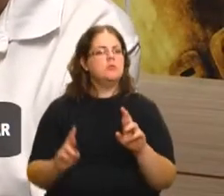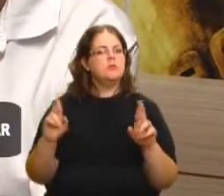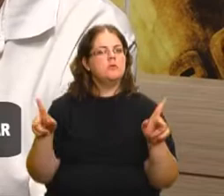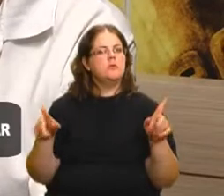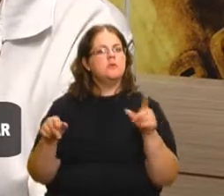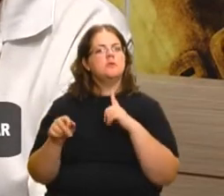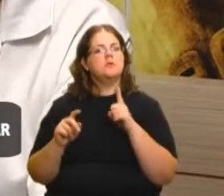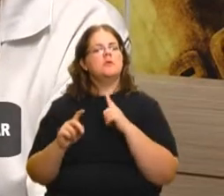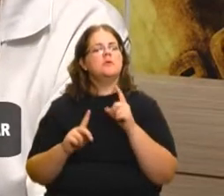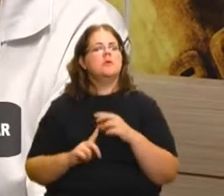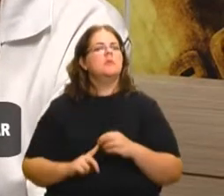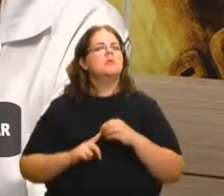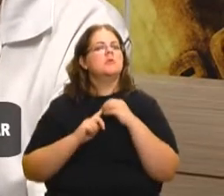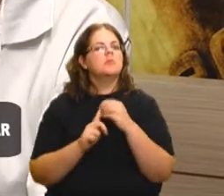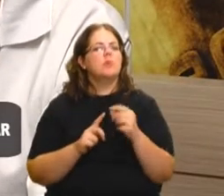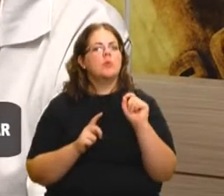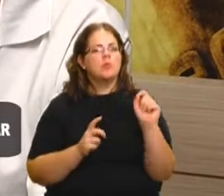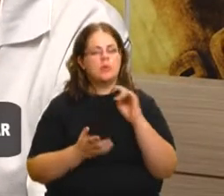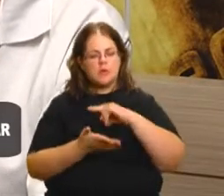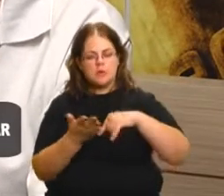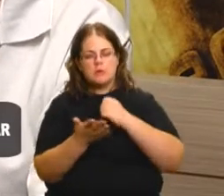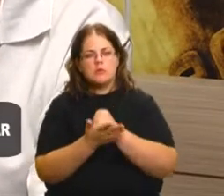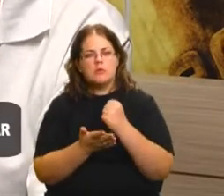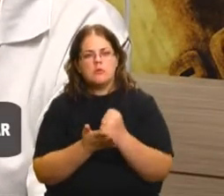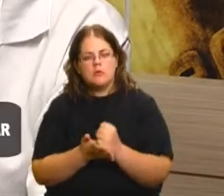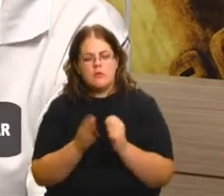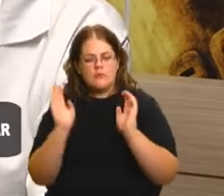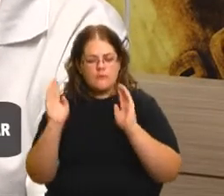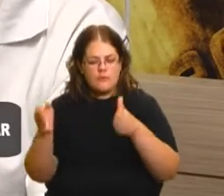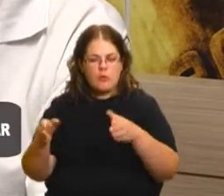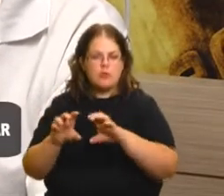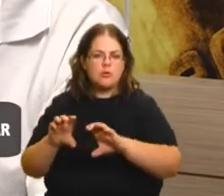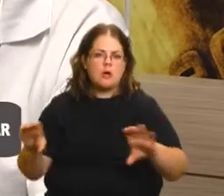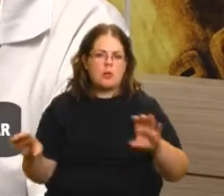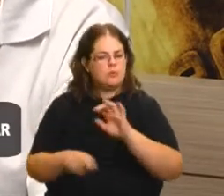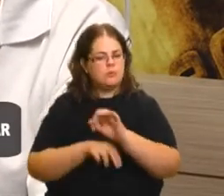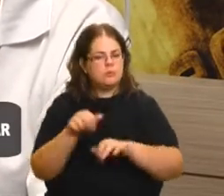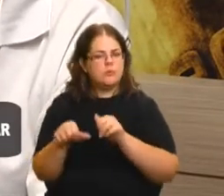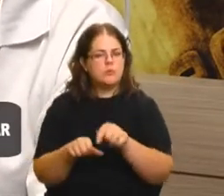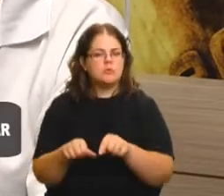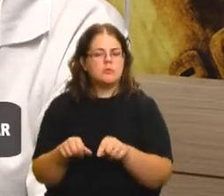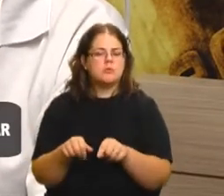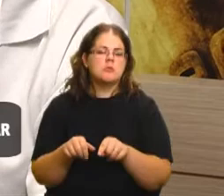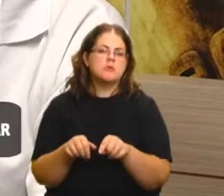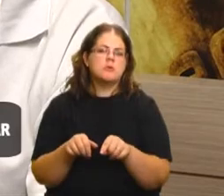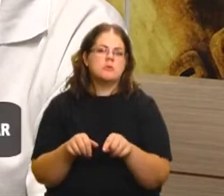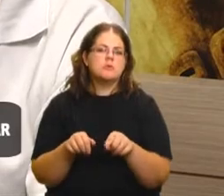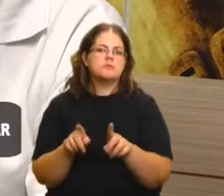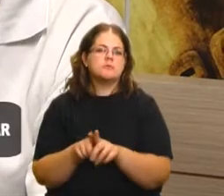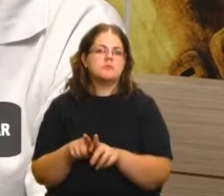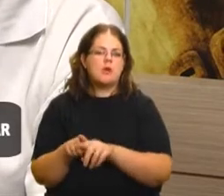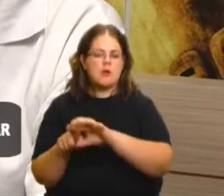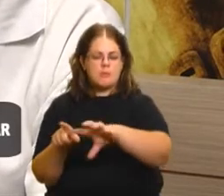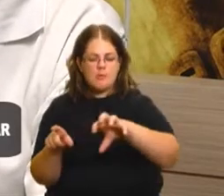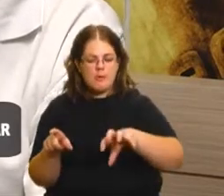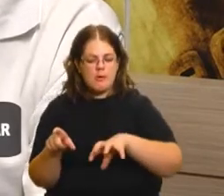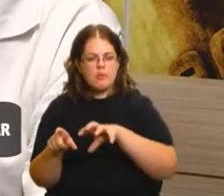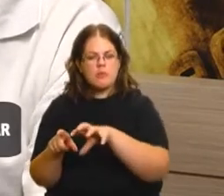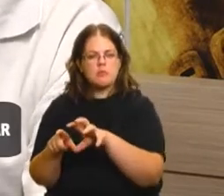definia como prioritárias para a reforma agrária determinadas áreas